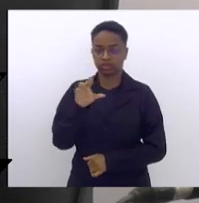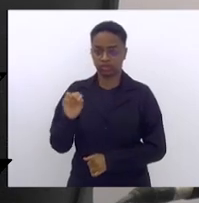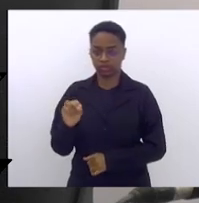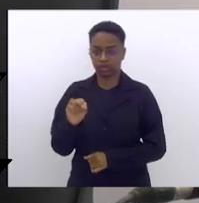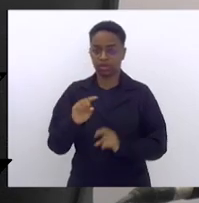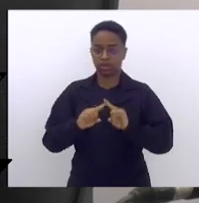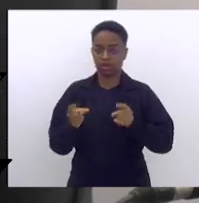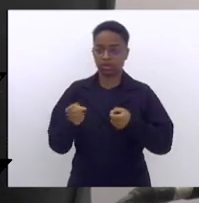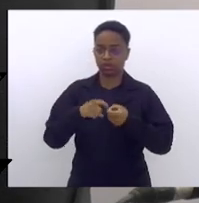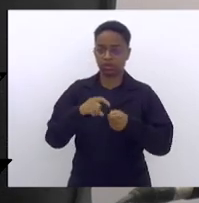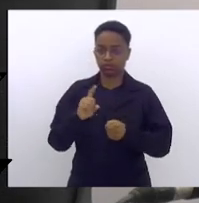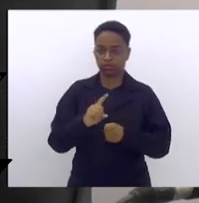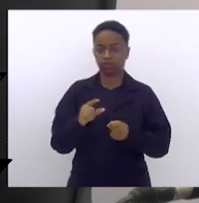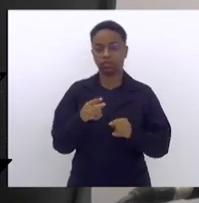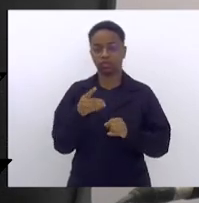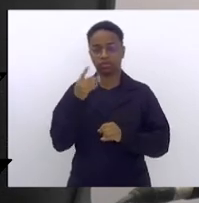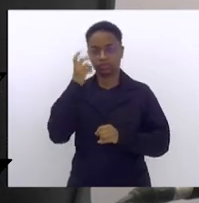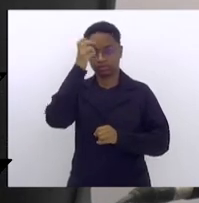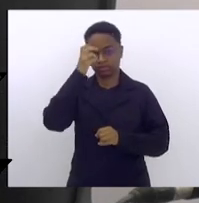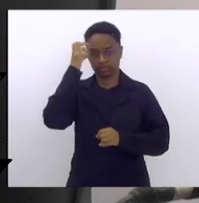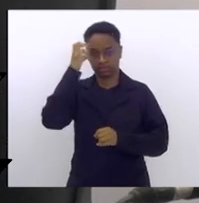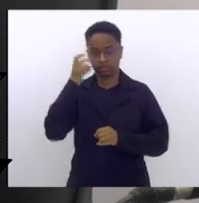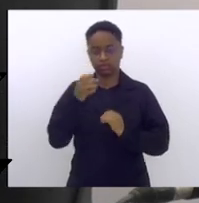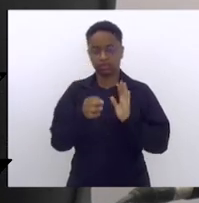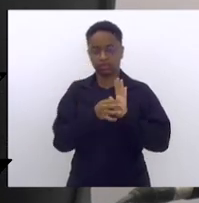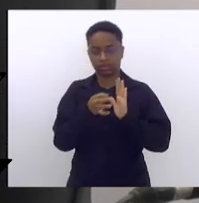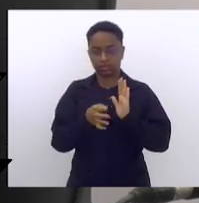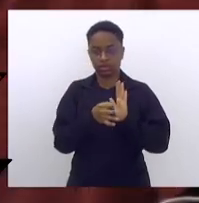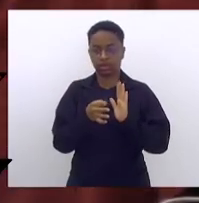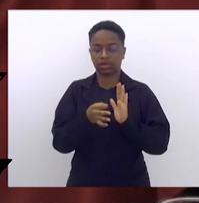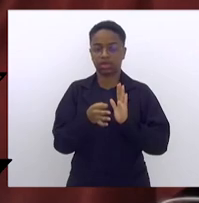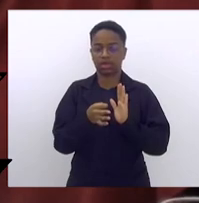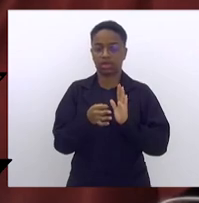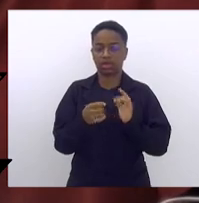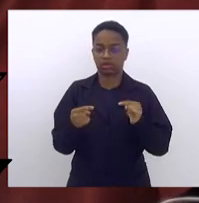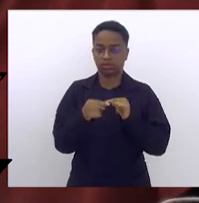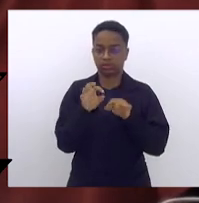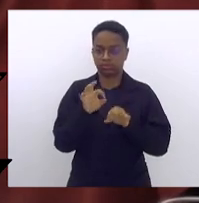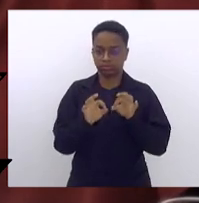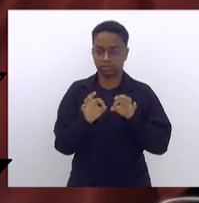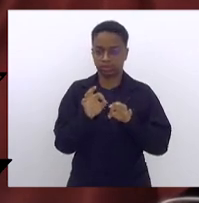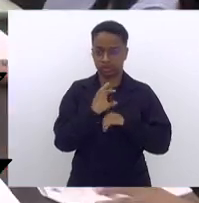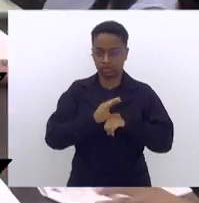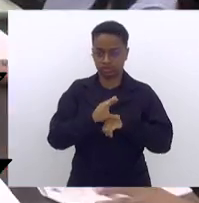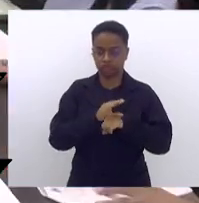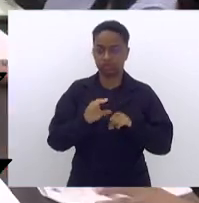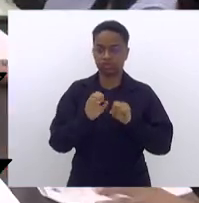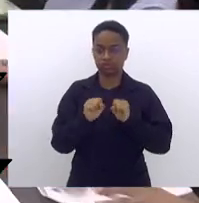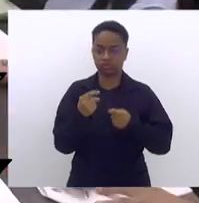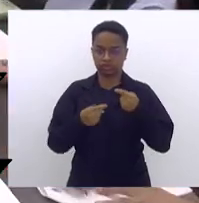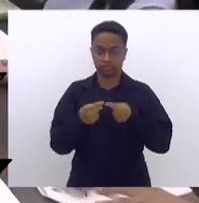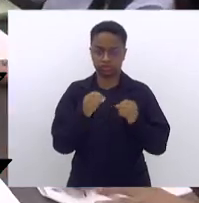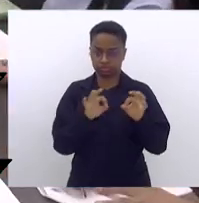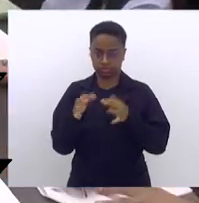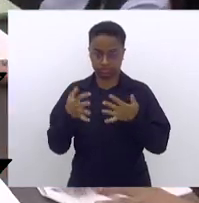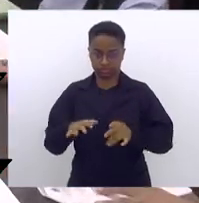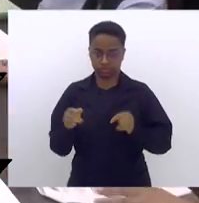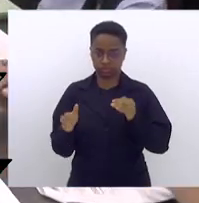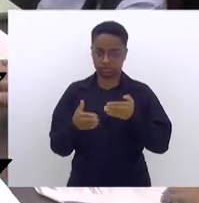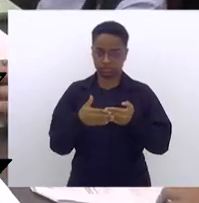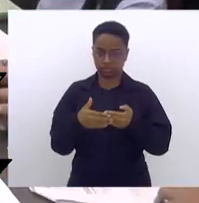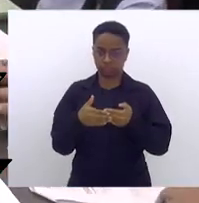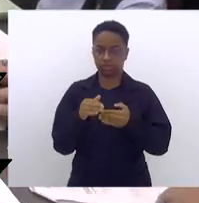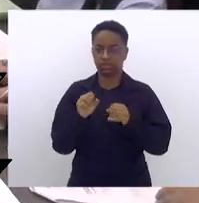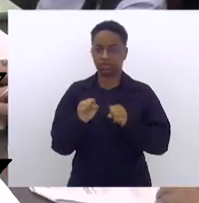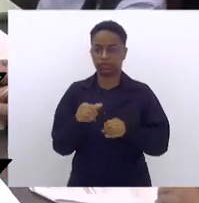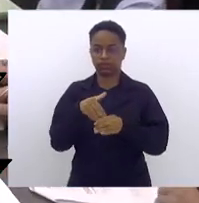sem retorno. Para aparecer, deputada Verônica Lima. Pela constitucionalidade. Em discussão. Não havendo quem queira discutir, encerrada a discussão,